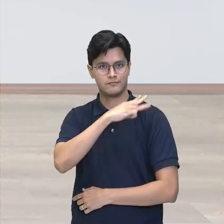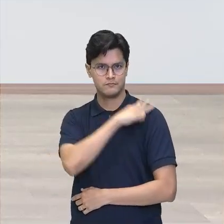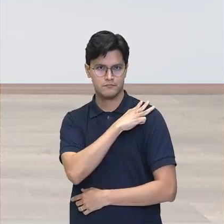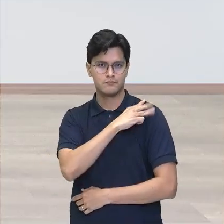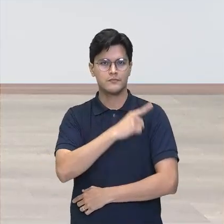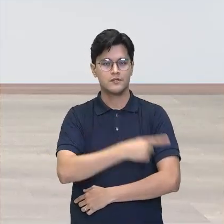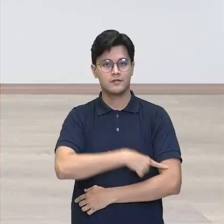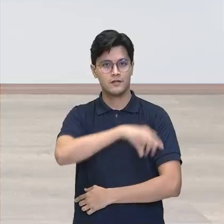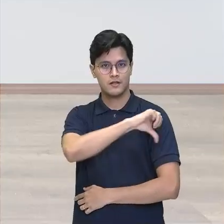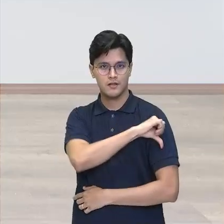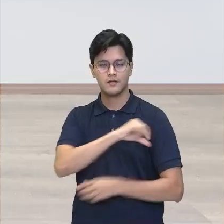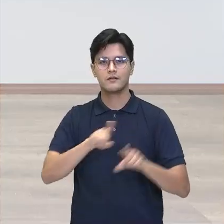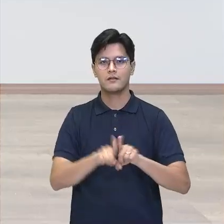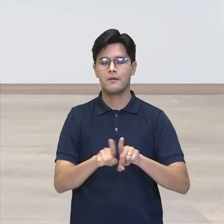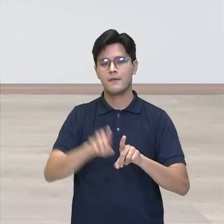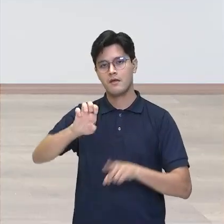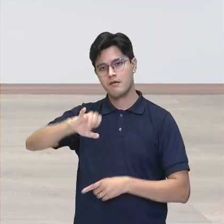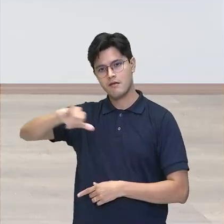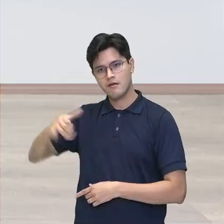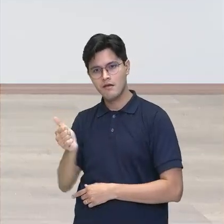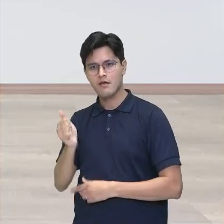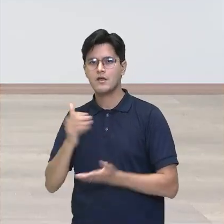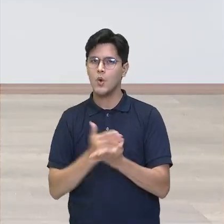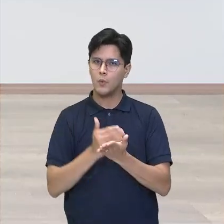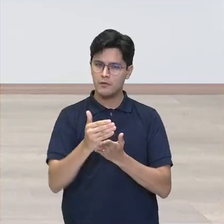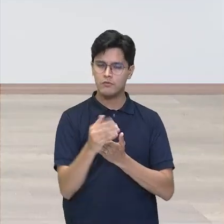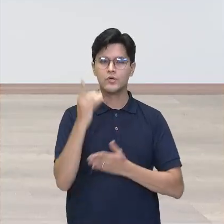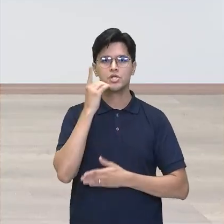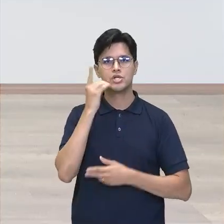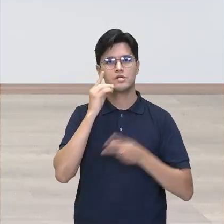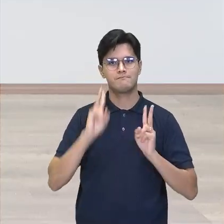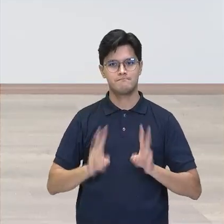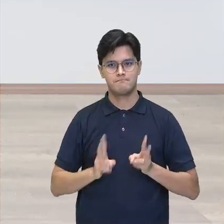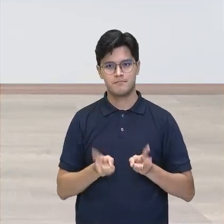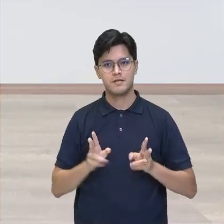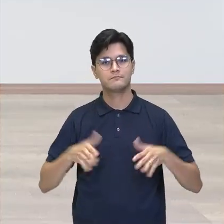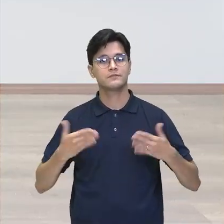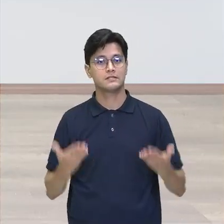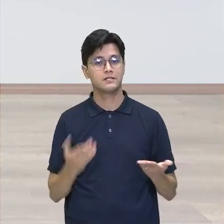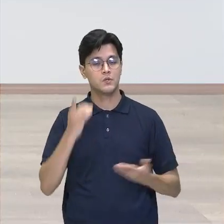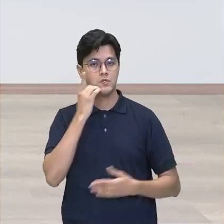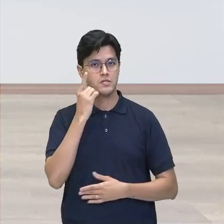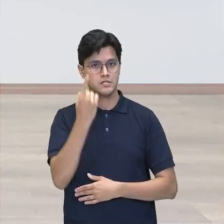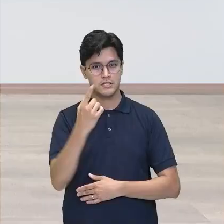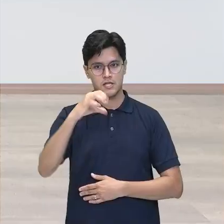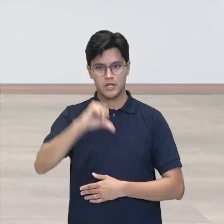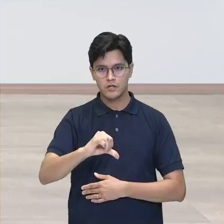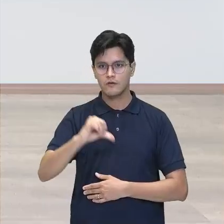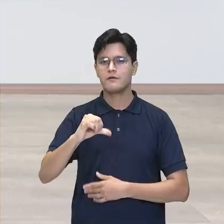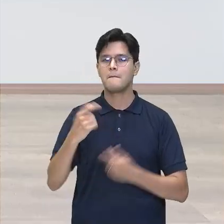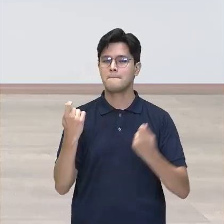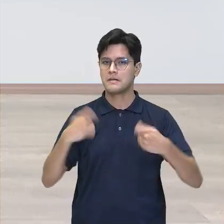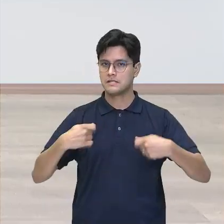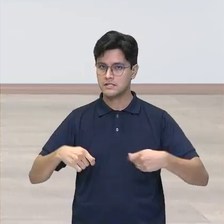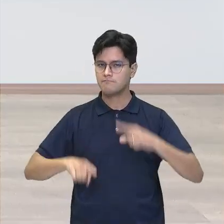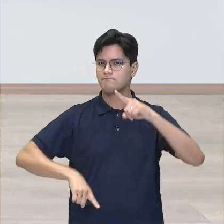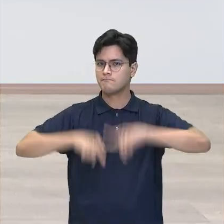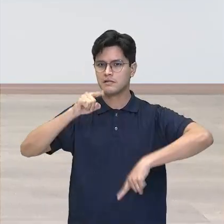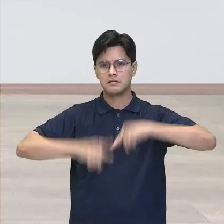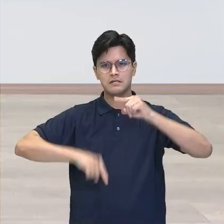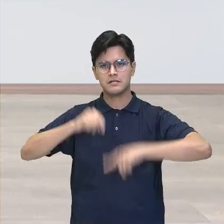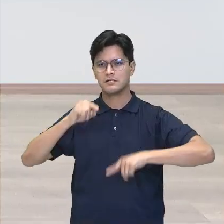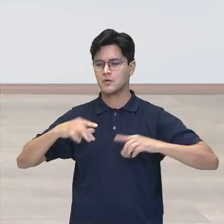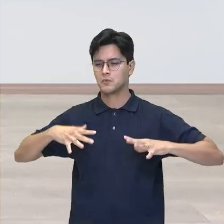estar tudo pronto, né? Já tem que estar tudo organizado. Não dá para estar correndo aí atrás de ainda baixar o material. Não, vocês